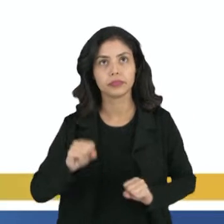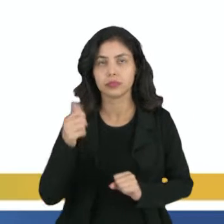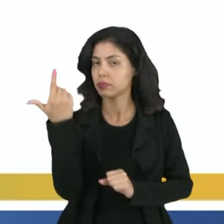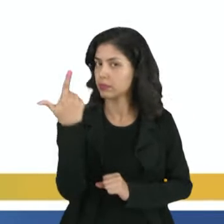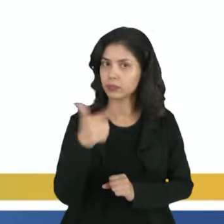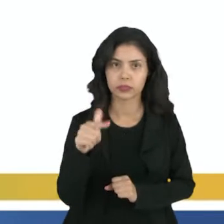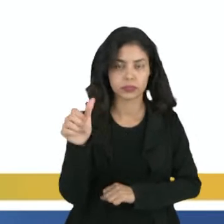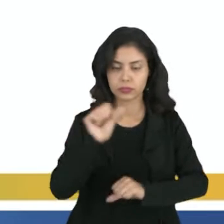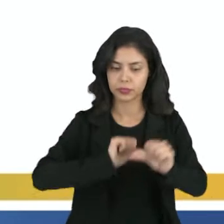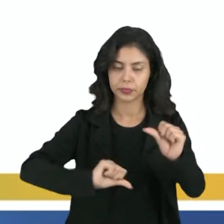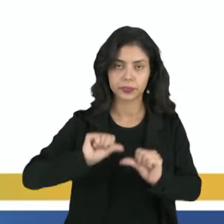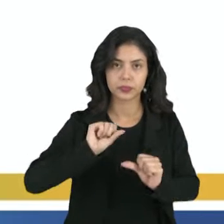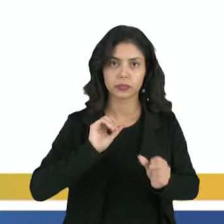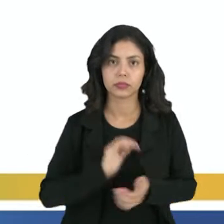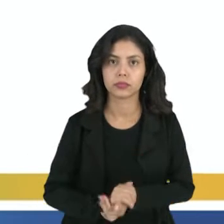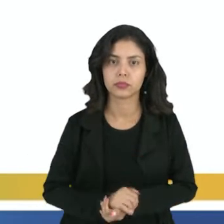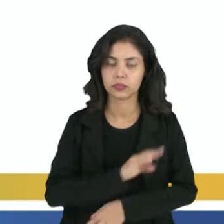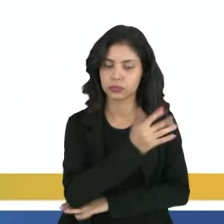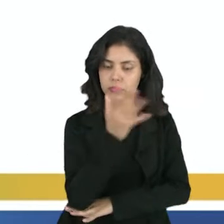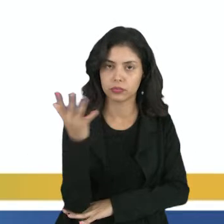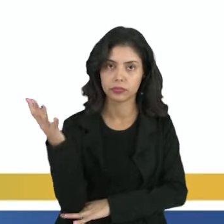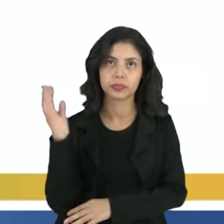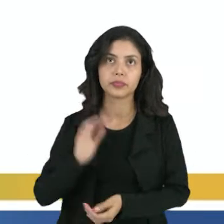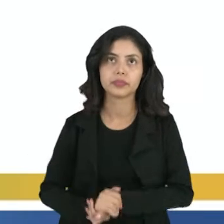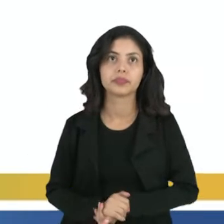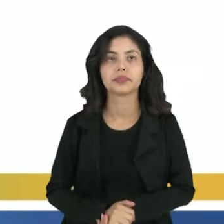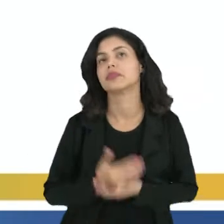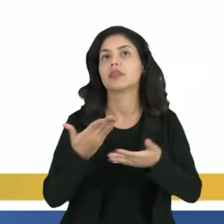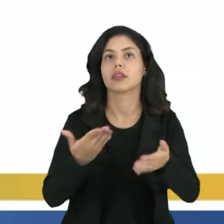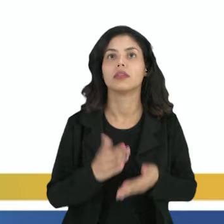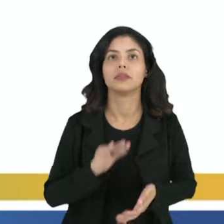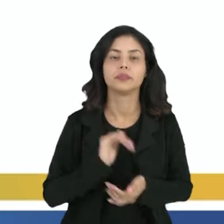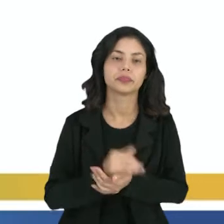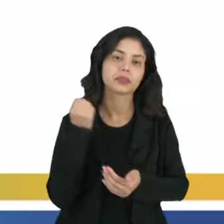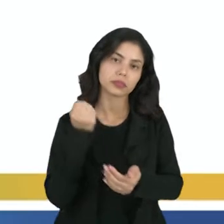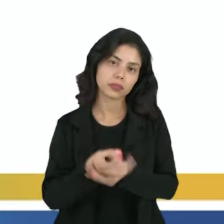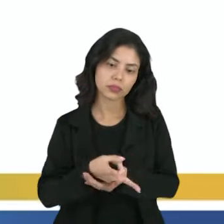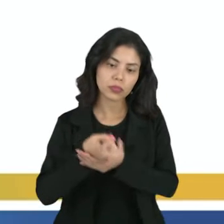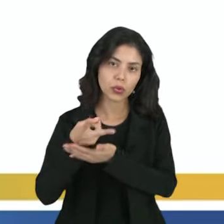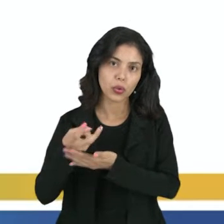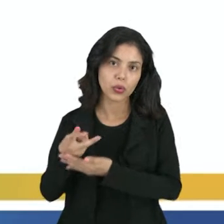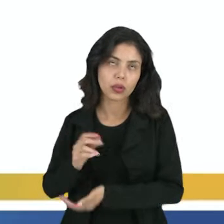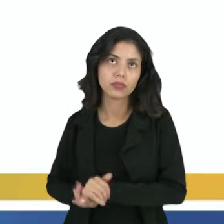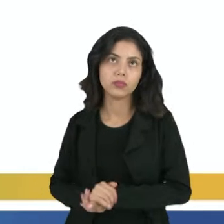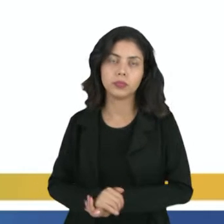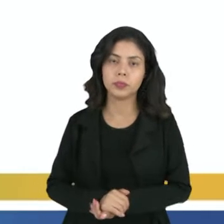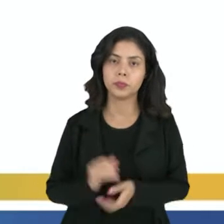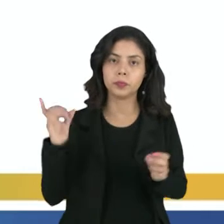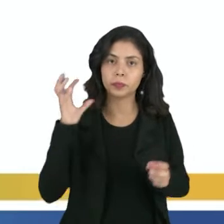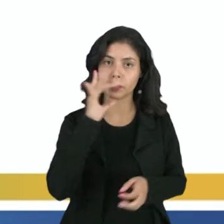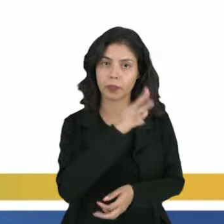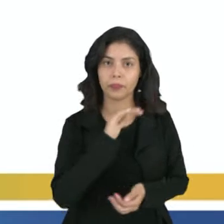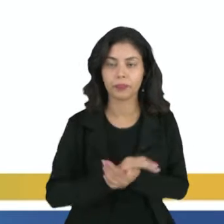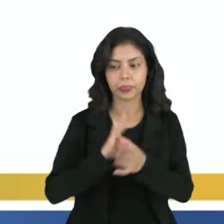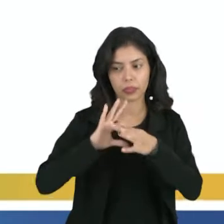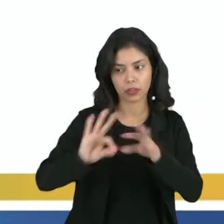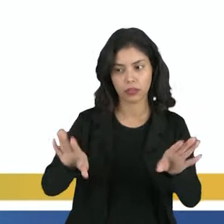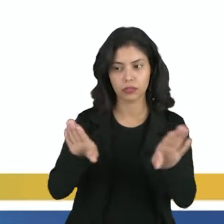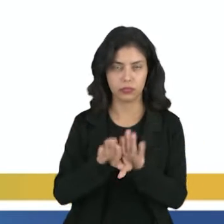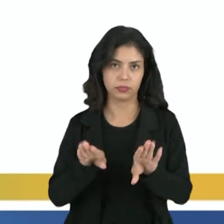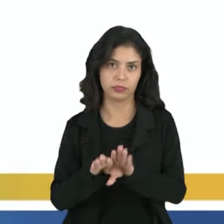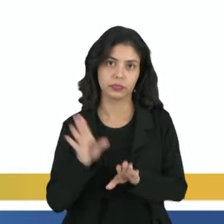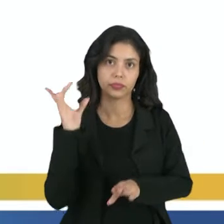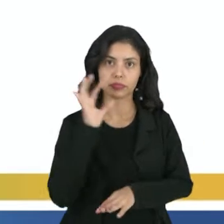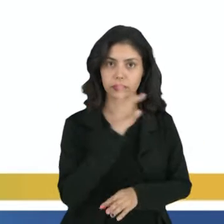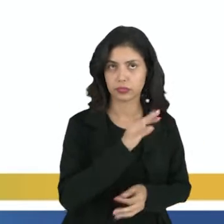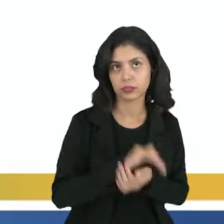não troca, não ocorre trocas com o meio ambiente, nem absorção de calor e nem liberação de calor,